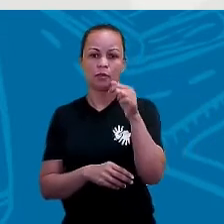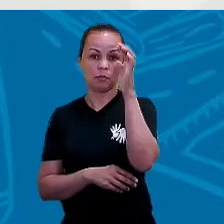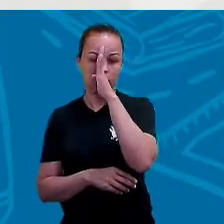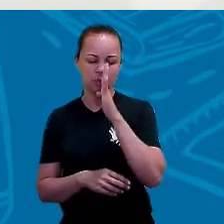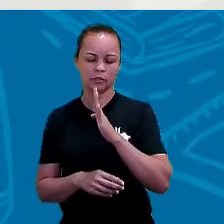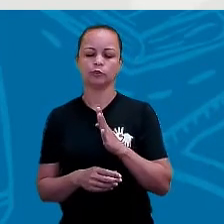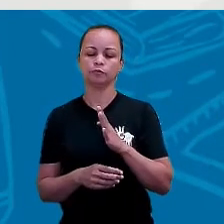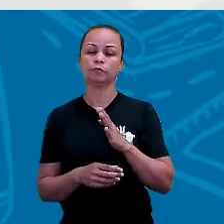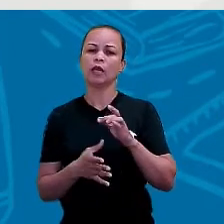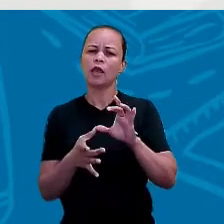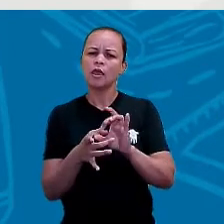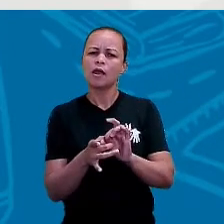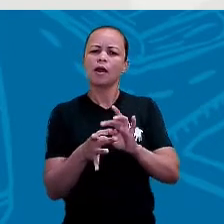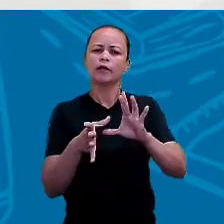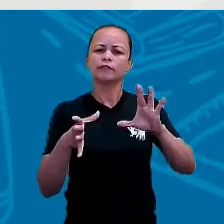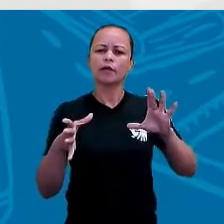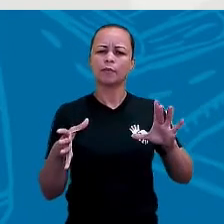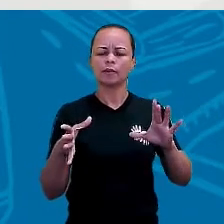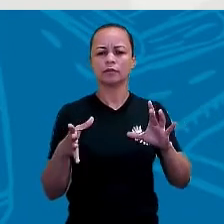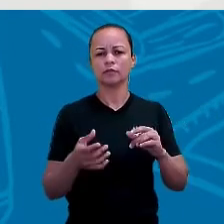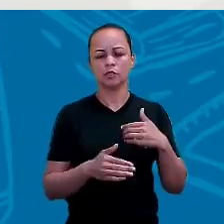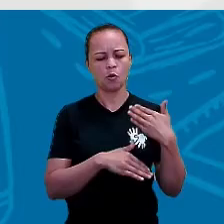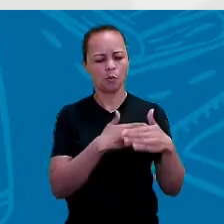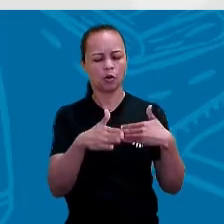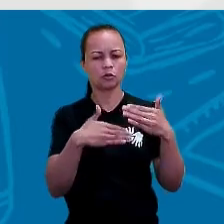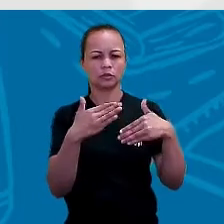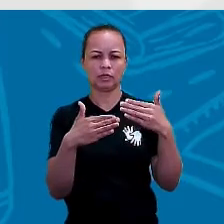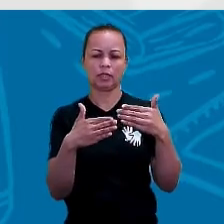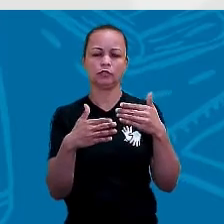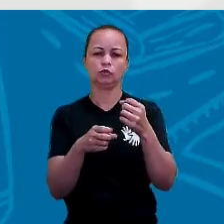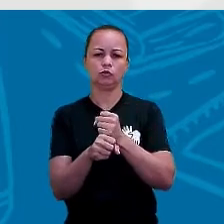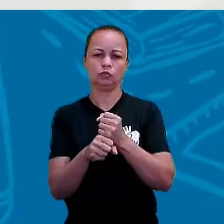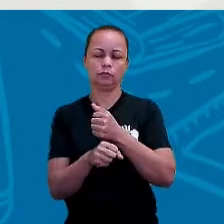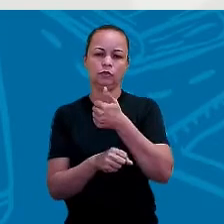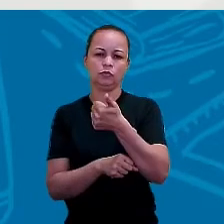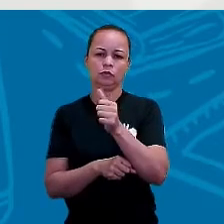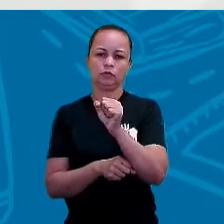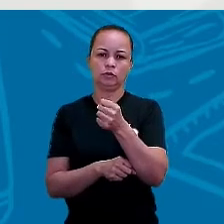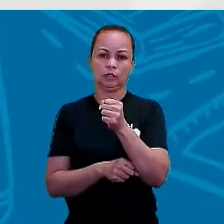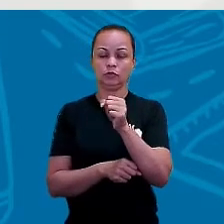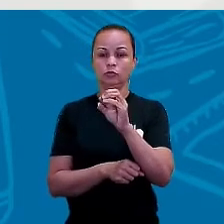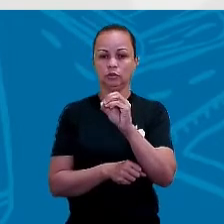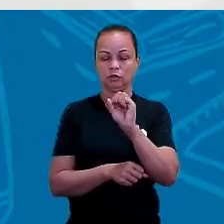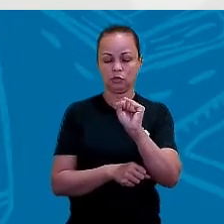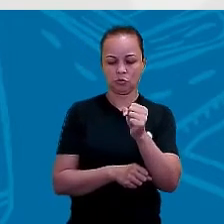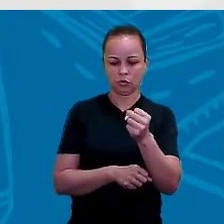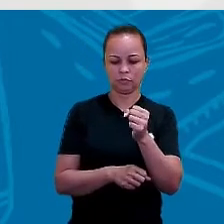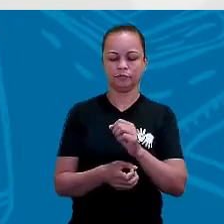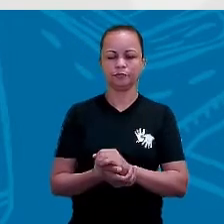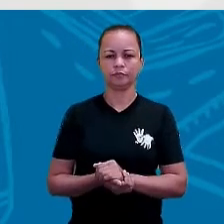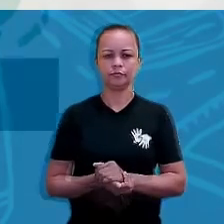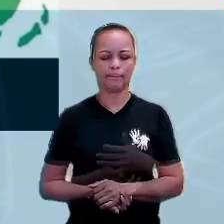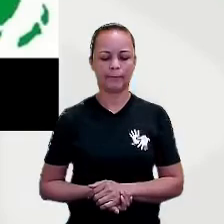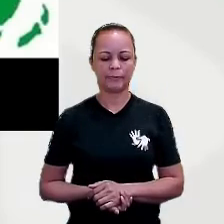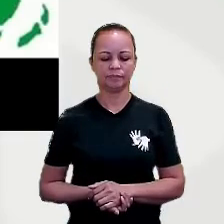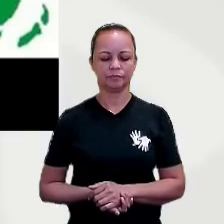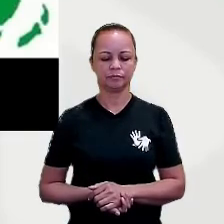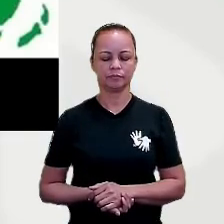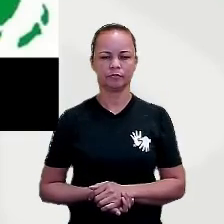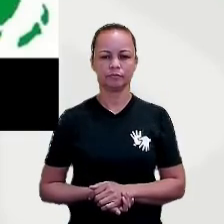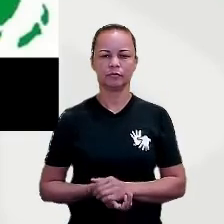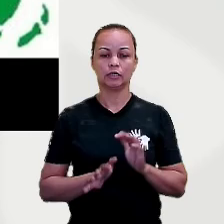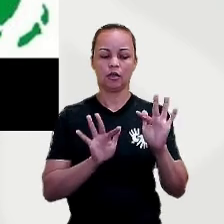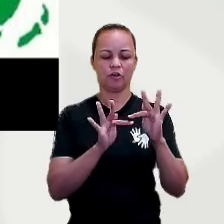E a independência, Desculpem, o processo em 1808. Então, as pessoas de Portugal, a família